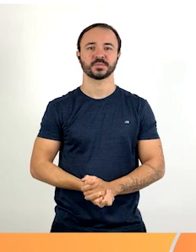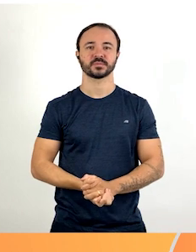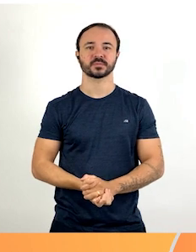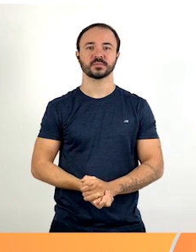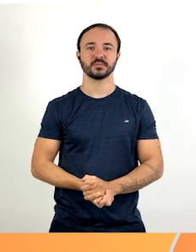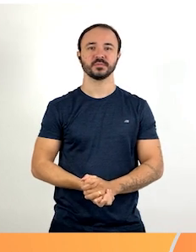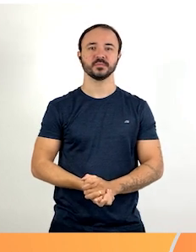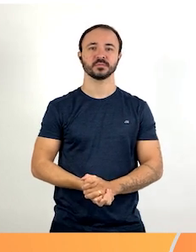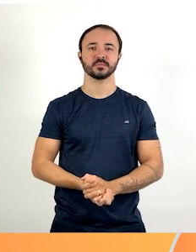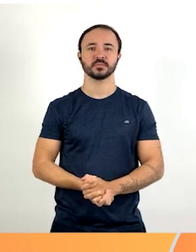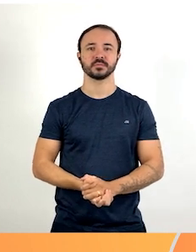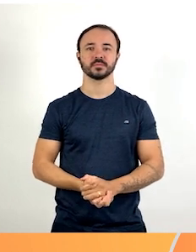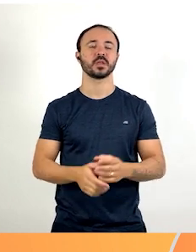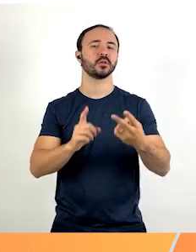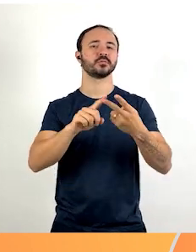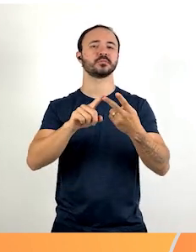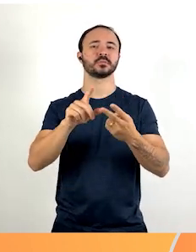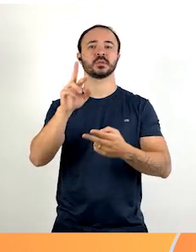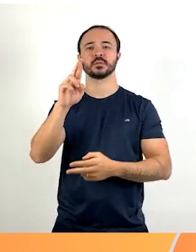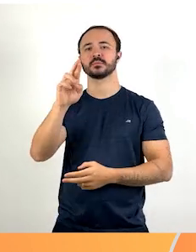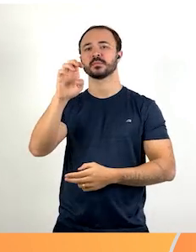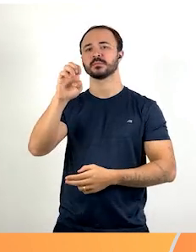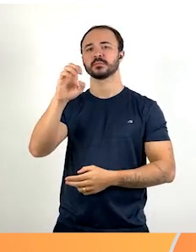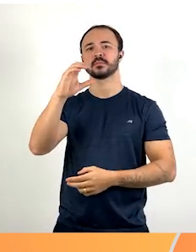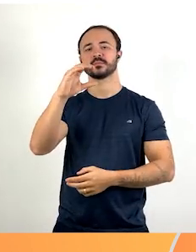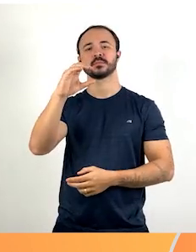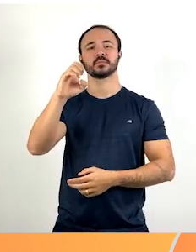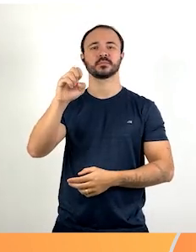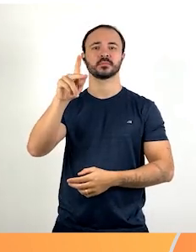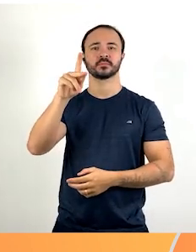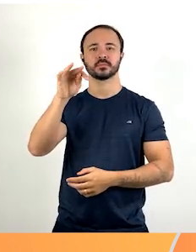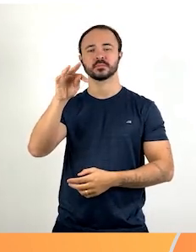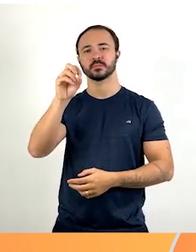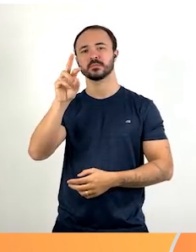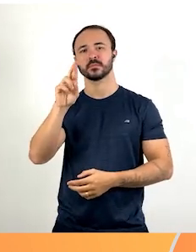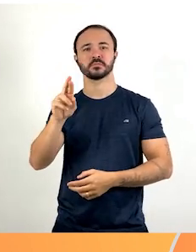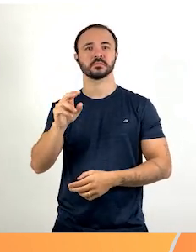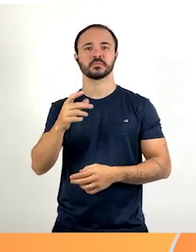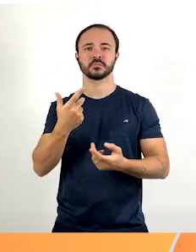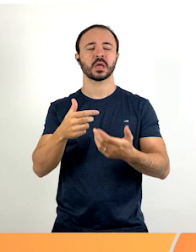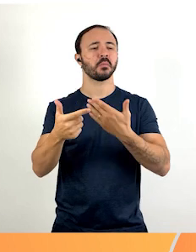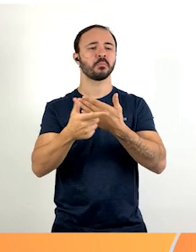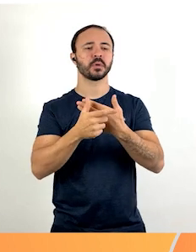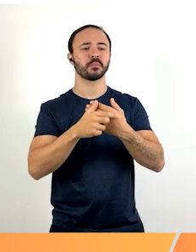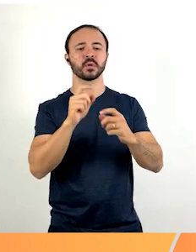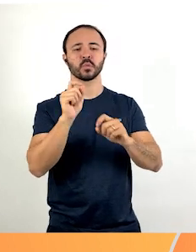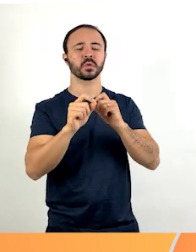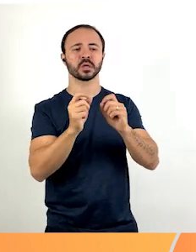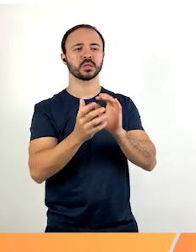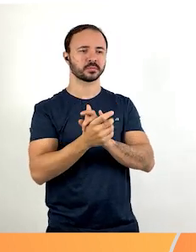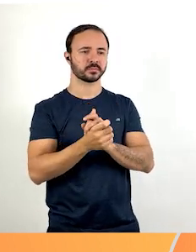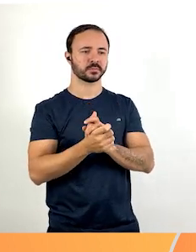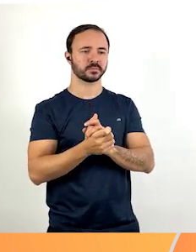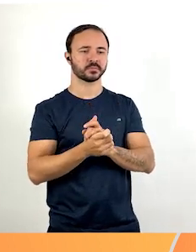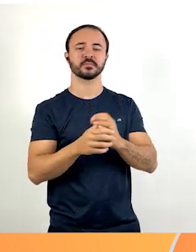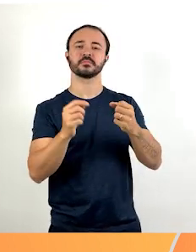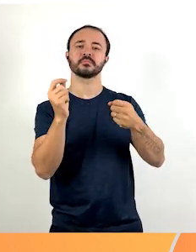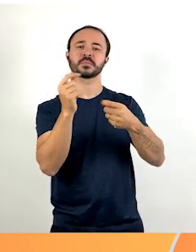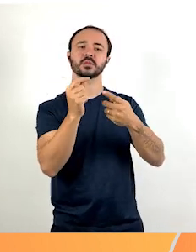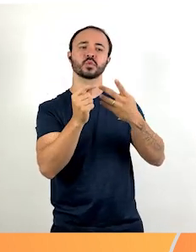Receptores são dispositivos capazes de elevar a tensão elétrica no circuito por meio da aplicação de uma força